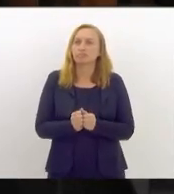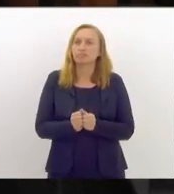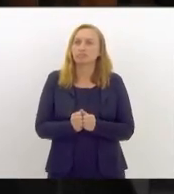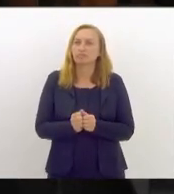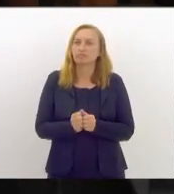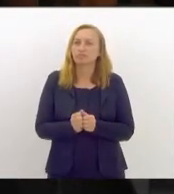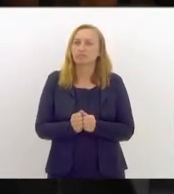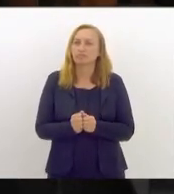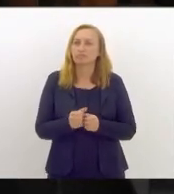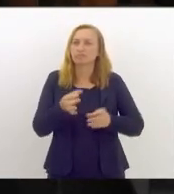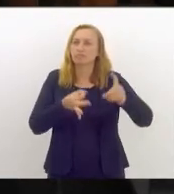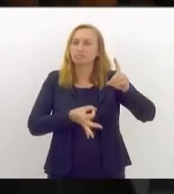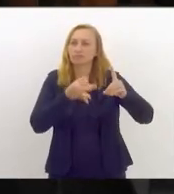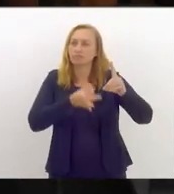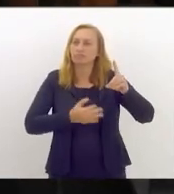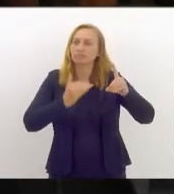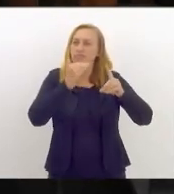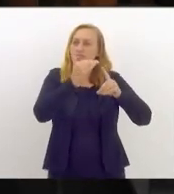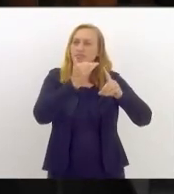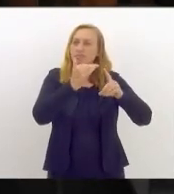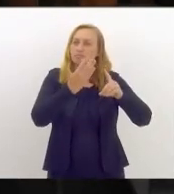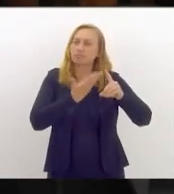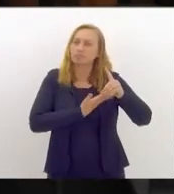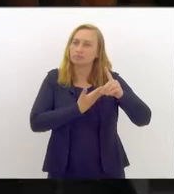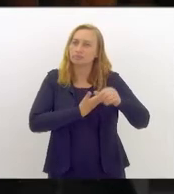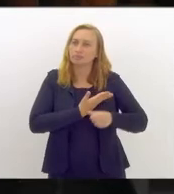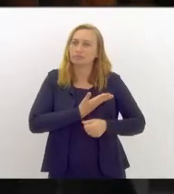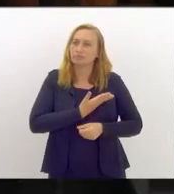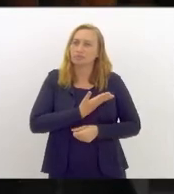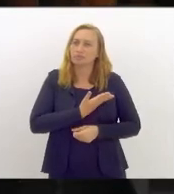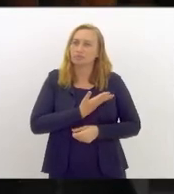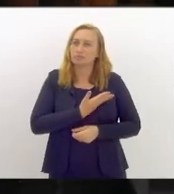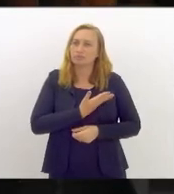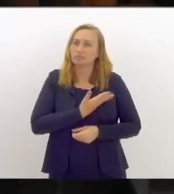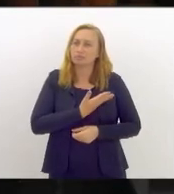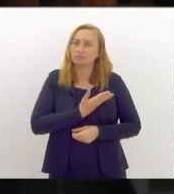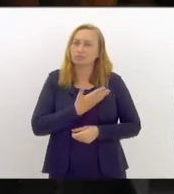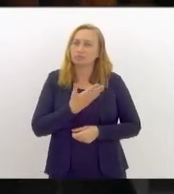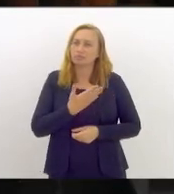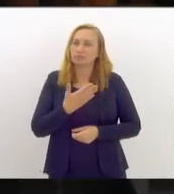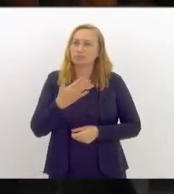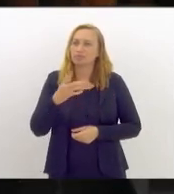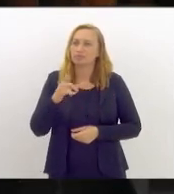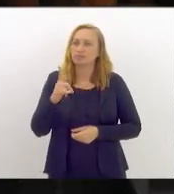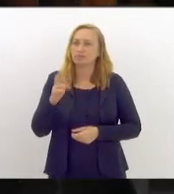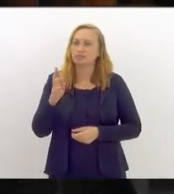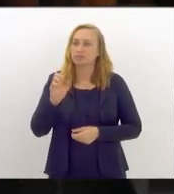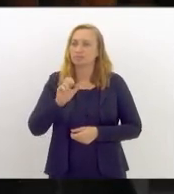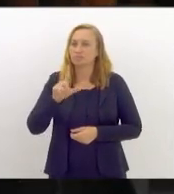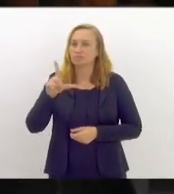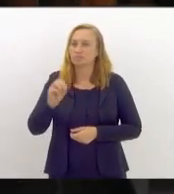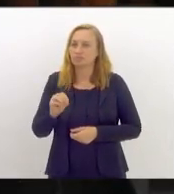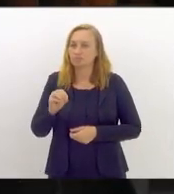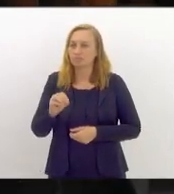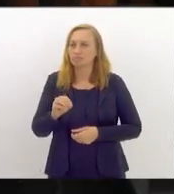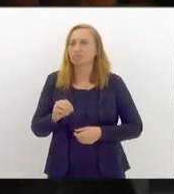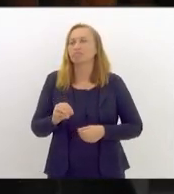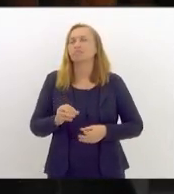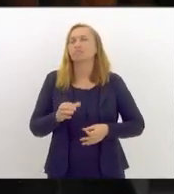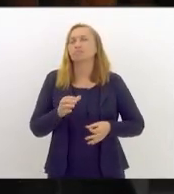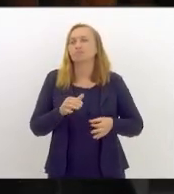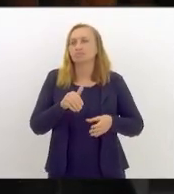o desembargador meu amigo e que sou fã João Geraldo Maia corregedor da justiça